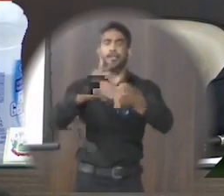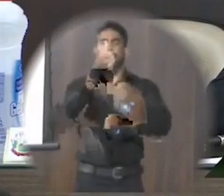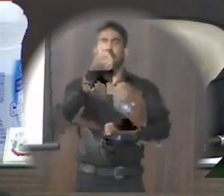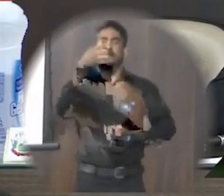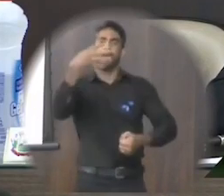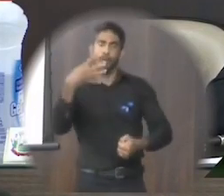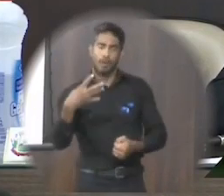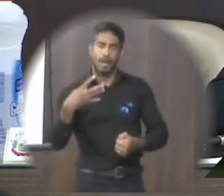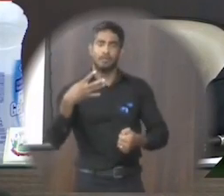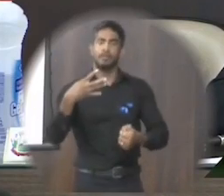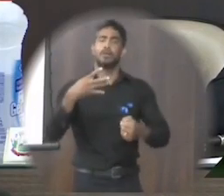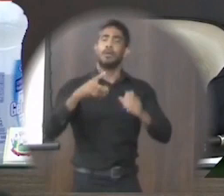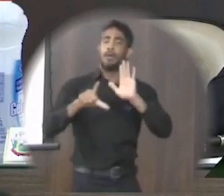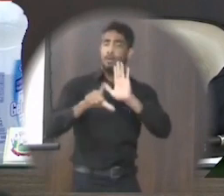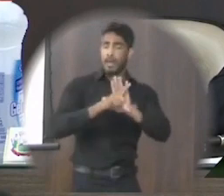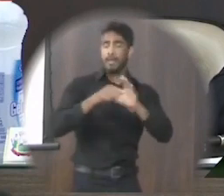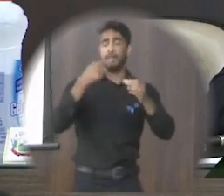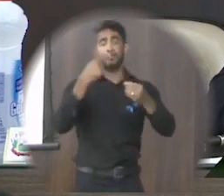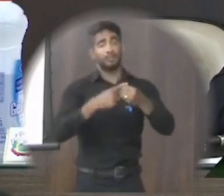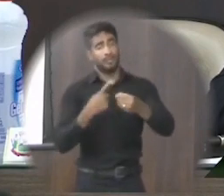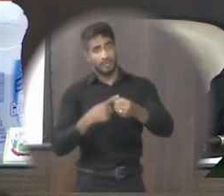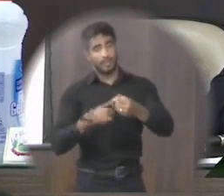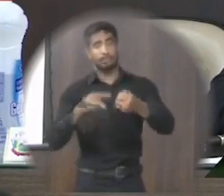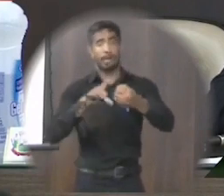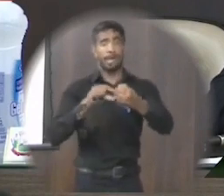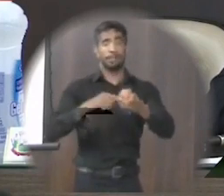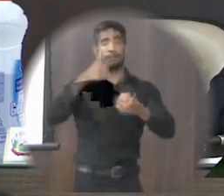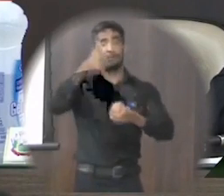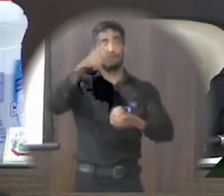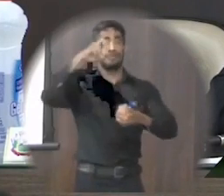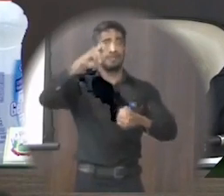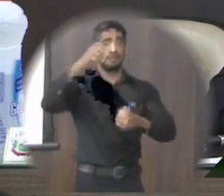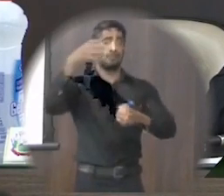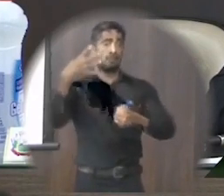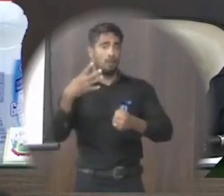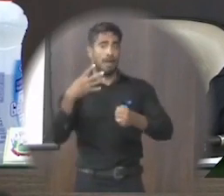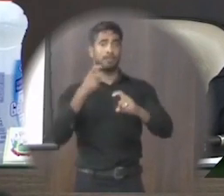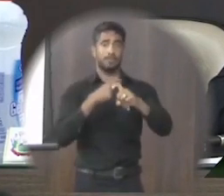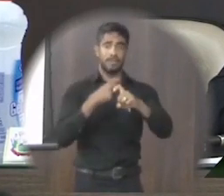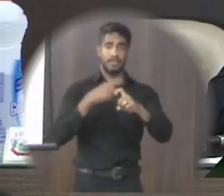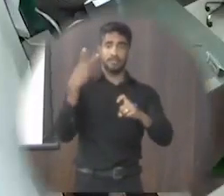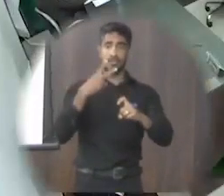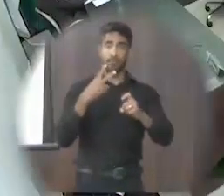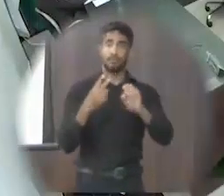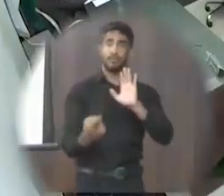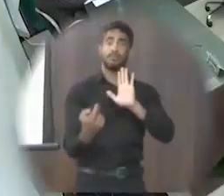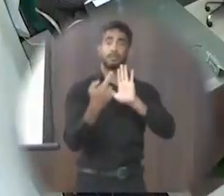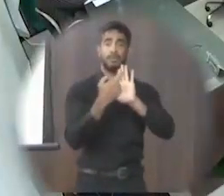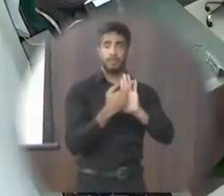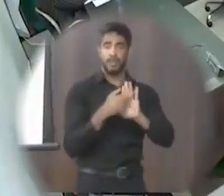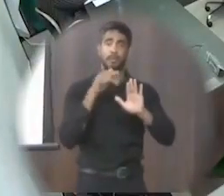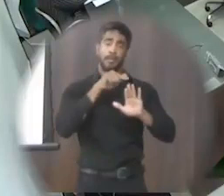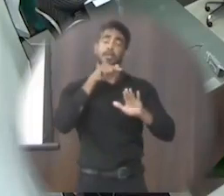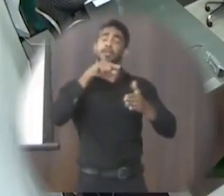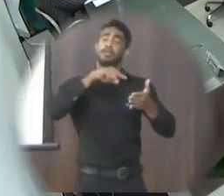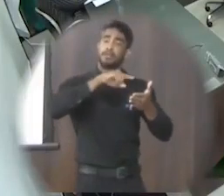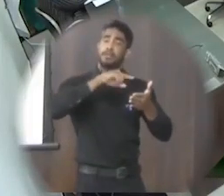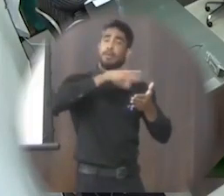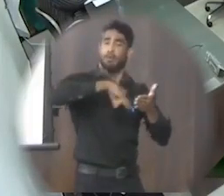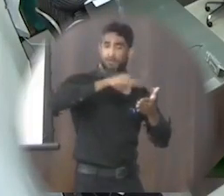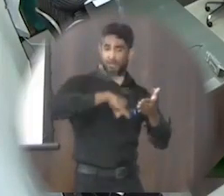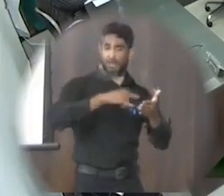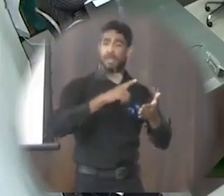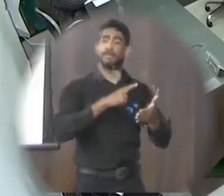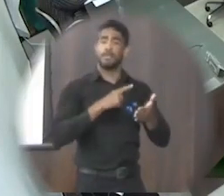64, caput da Lei Orgânica Municipal, artigo 154, inciso 2º do Regimento Interno. Quanto à matéria que lhe constitui objeto,